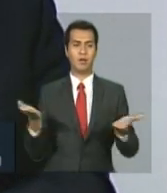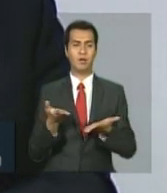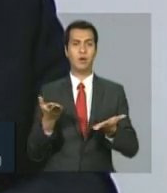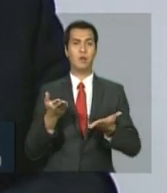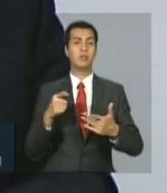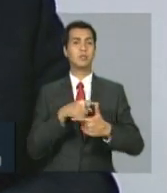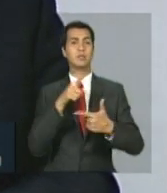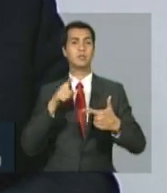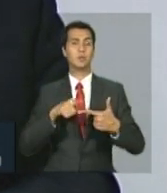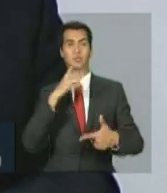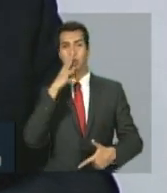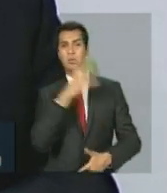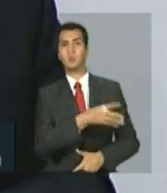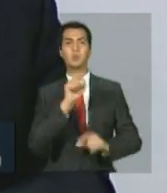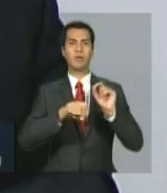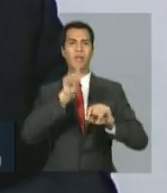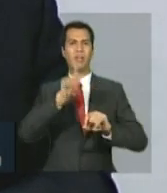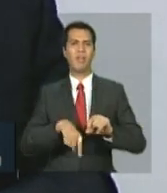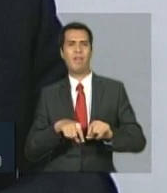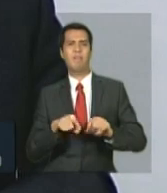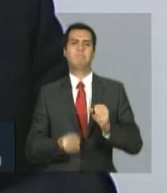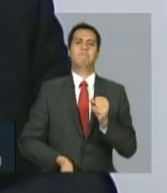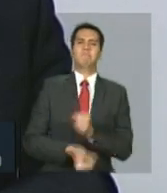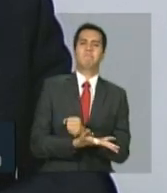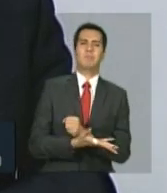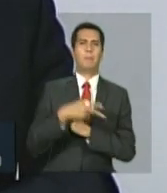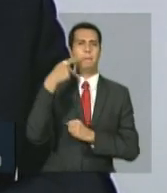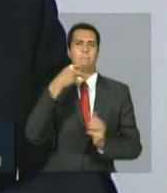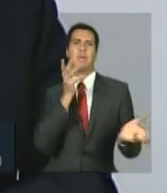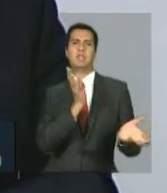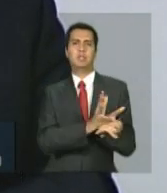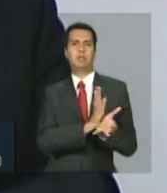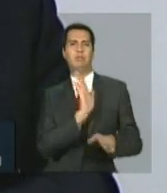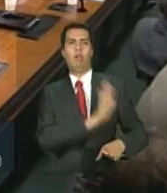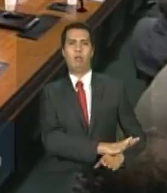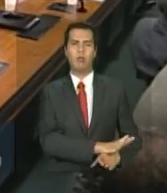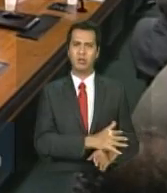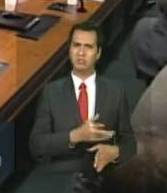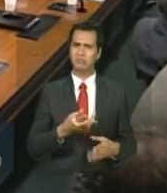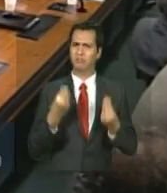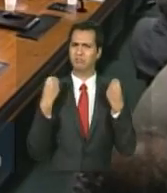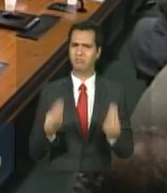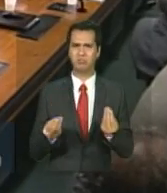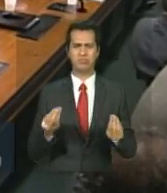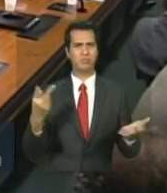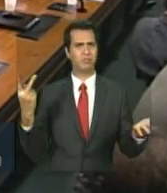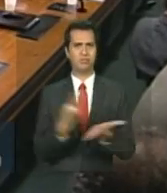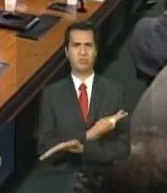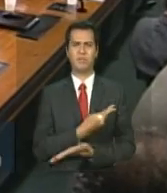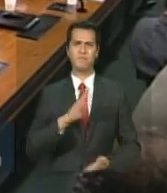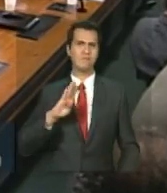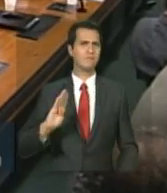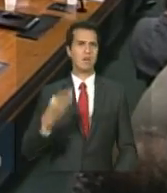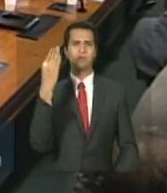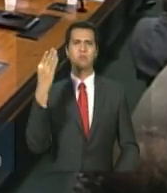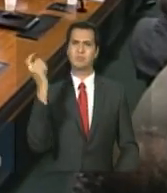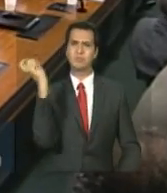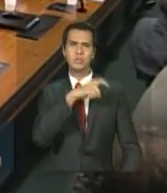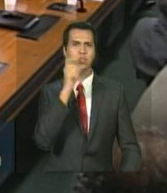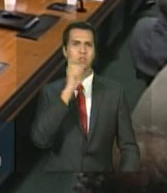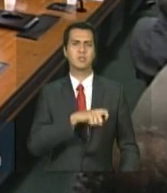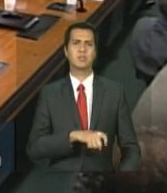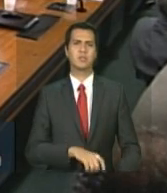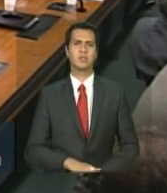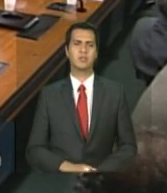acusação de esquema eleitoral para beneficiar o meu partido. Isso é um absurdo, é uma farsa, é uma mentira.